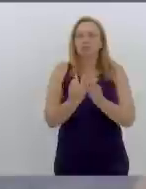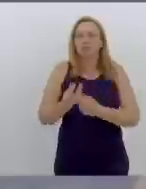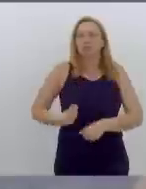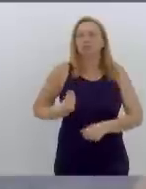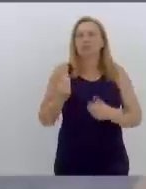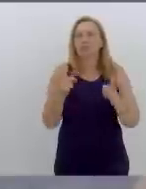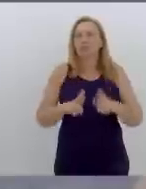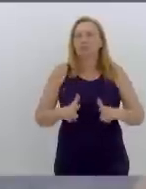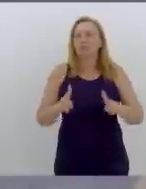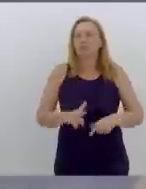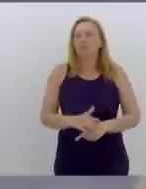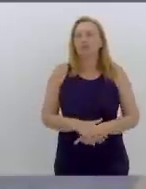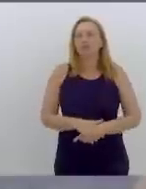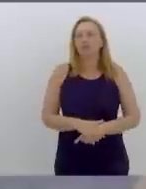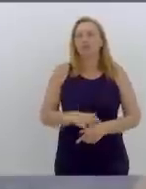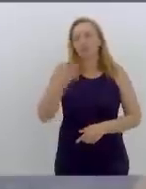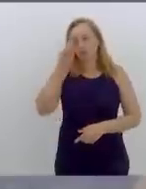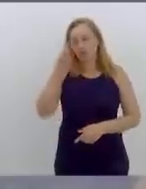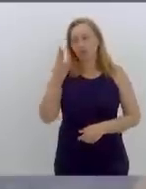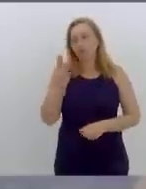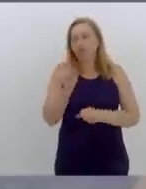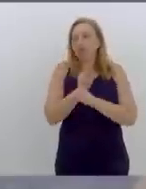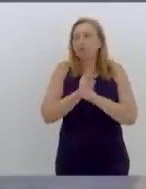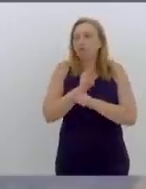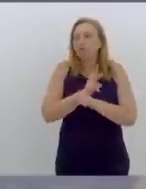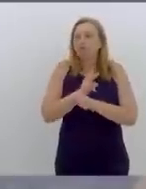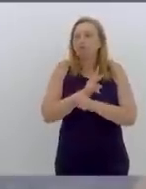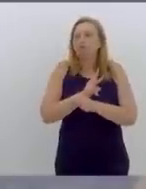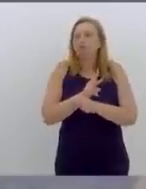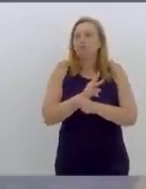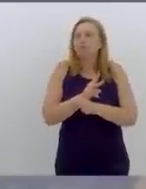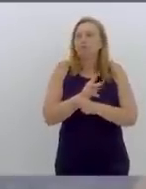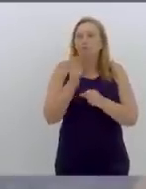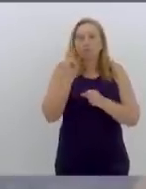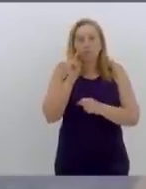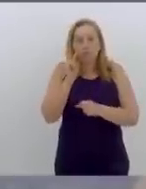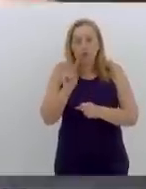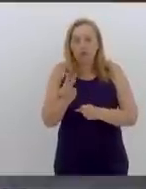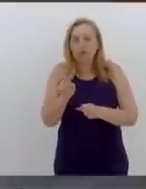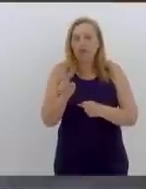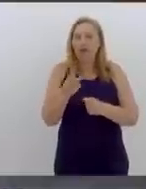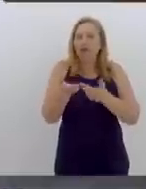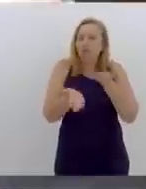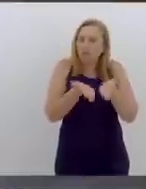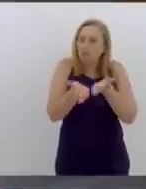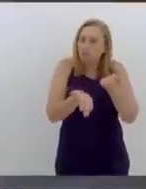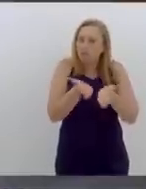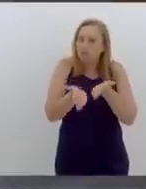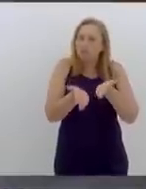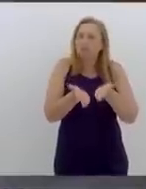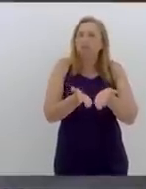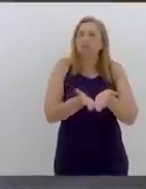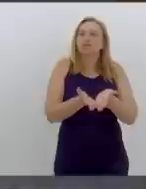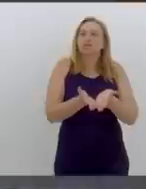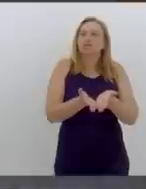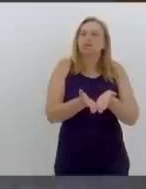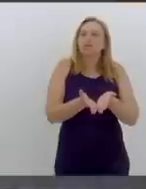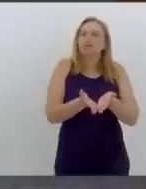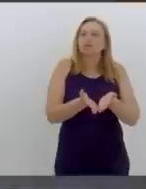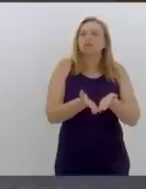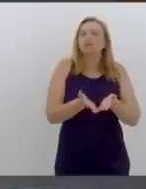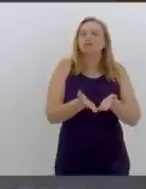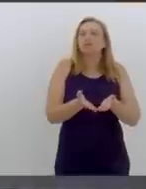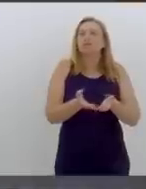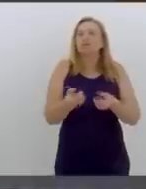presente né e o sobre dar uma prioridade tentar arrumar mais gente para poder tá trazendo esse pessoal de volta